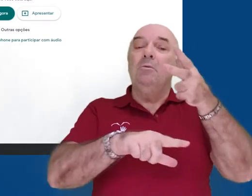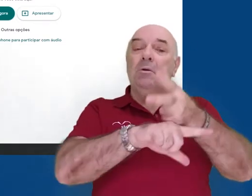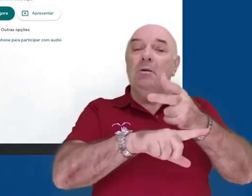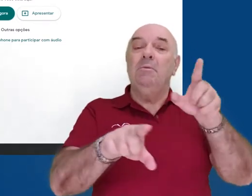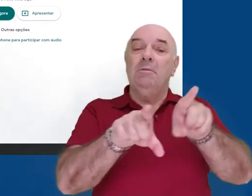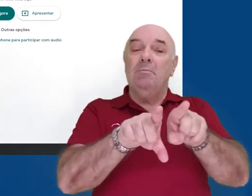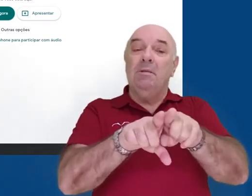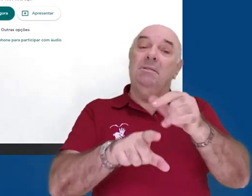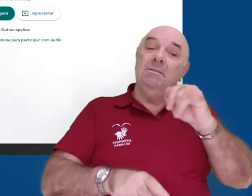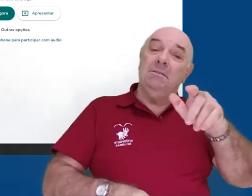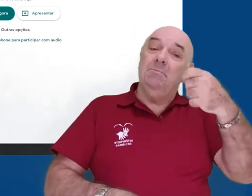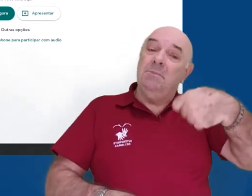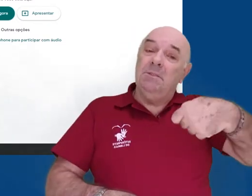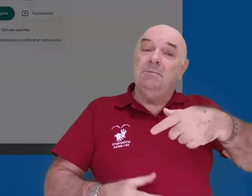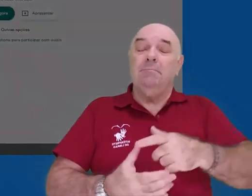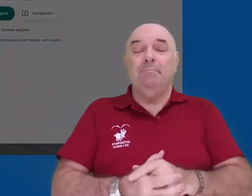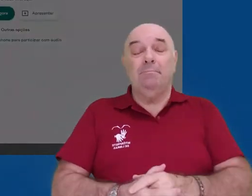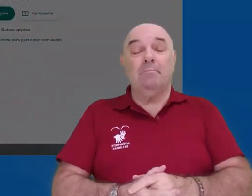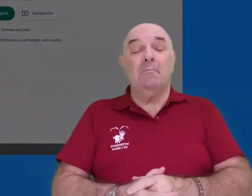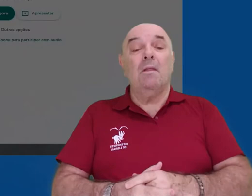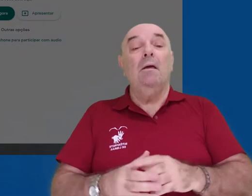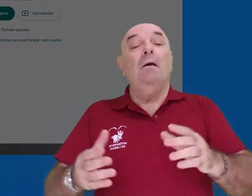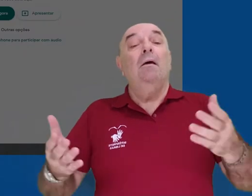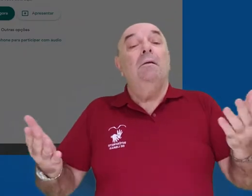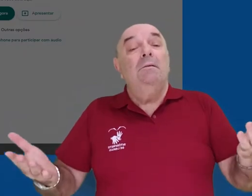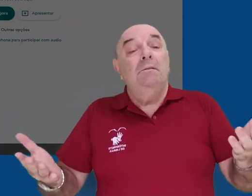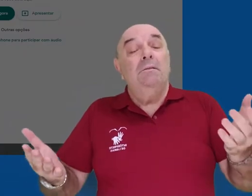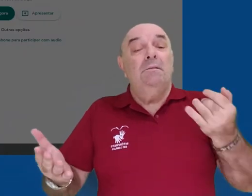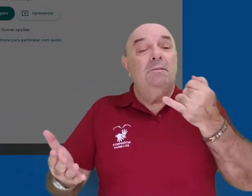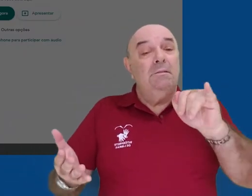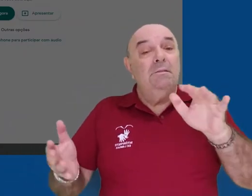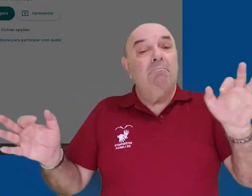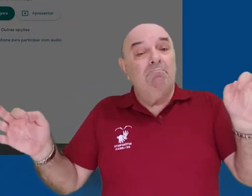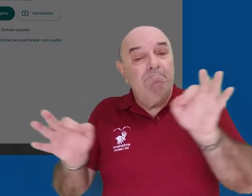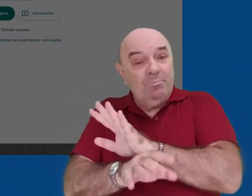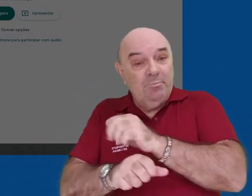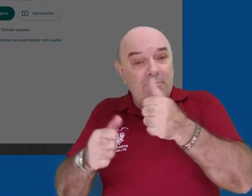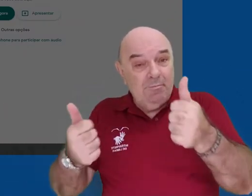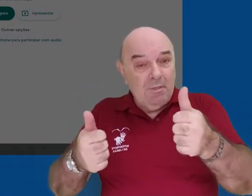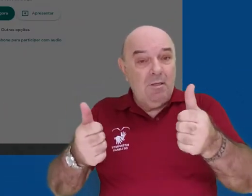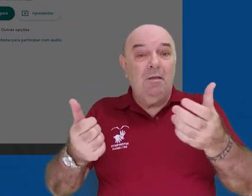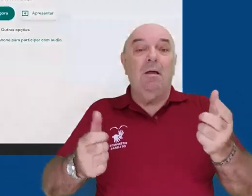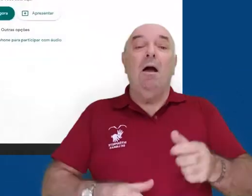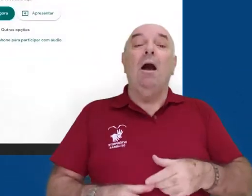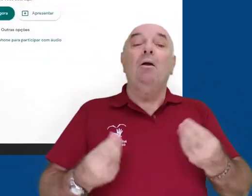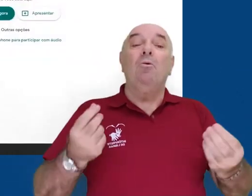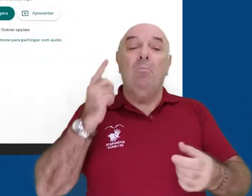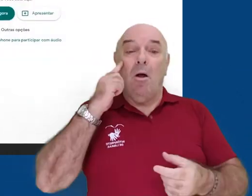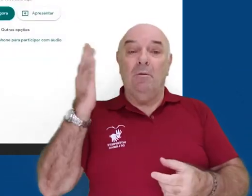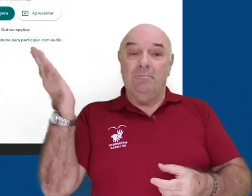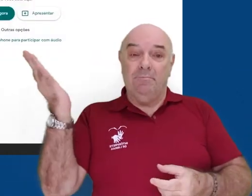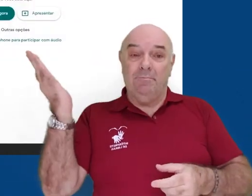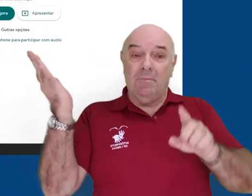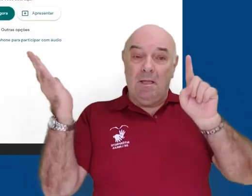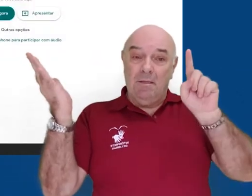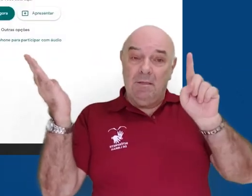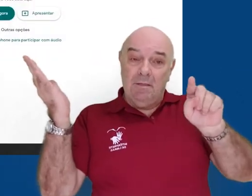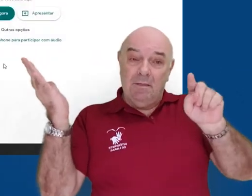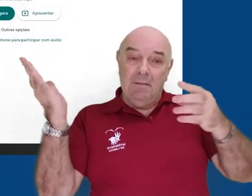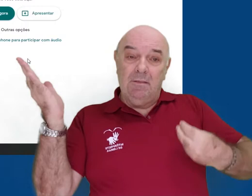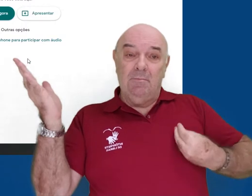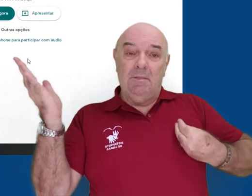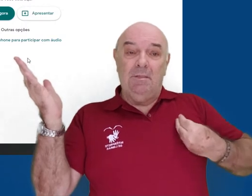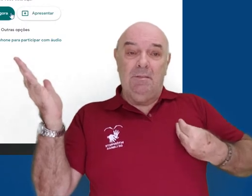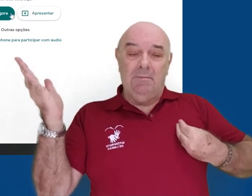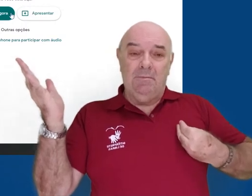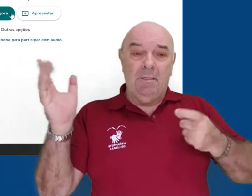e a câmera se for necessário. Quando estiver tudo certo, clicamos em Participar agora para entrar